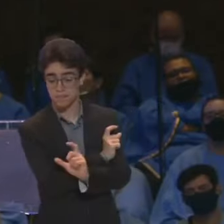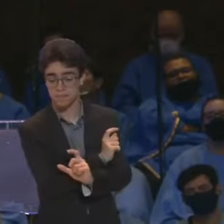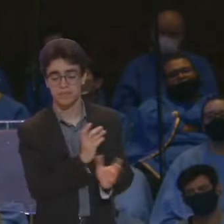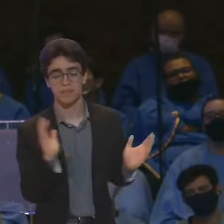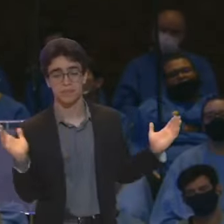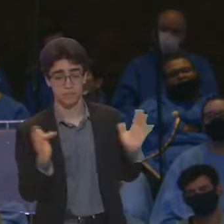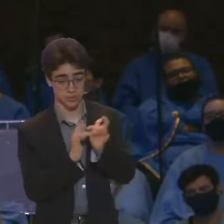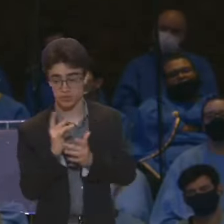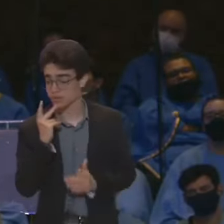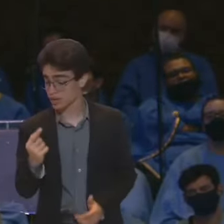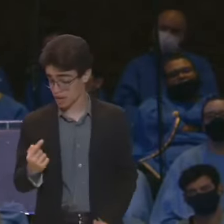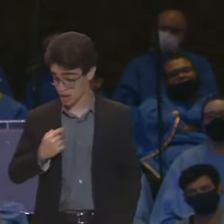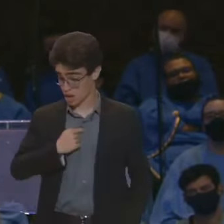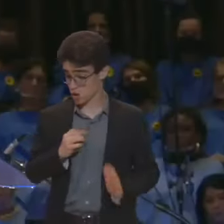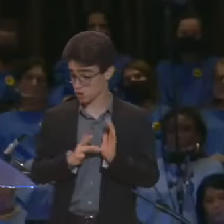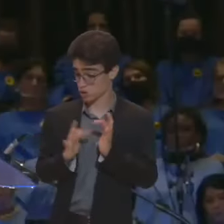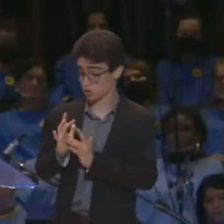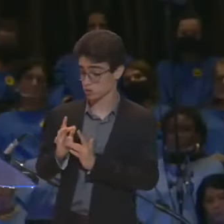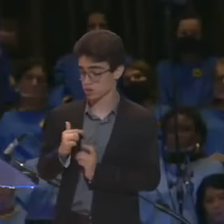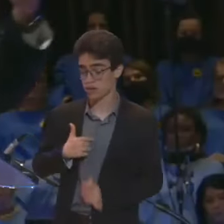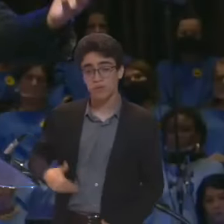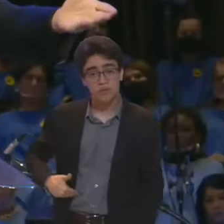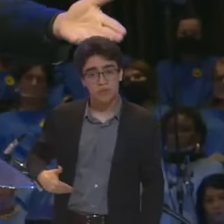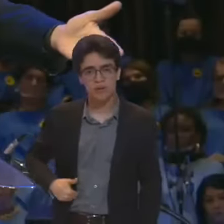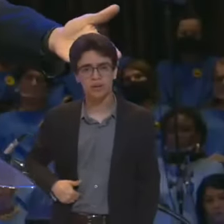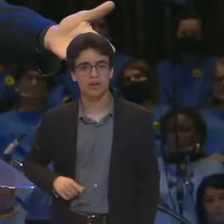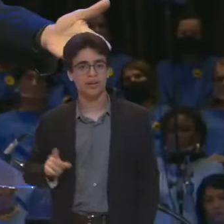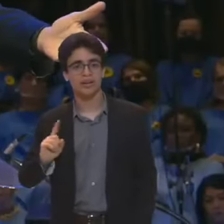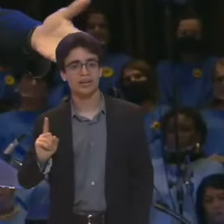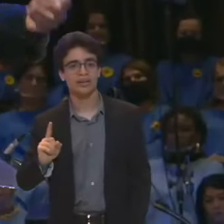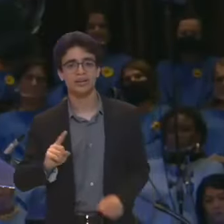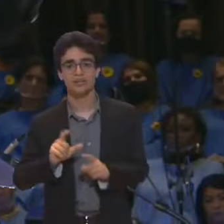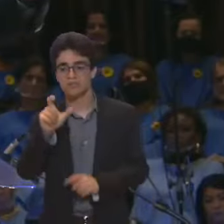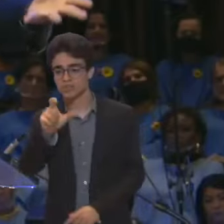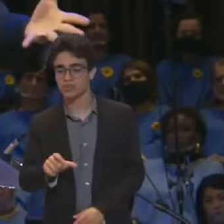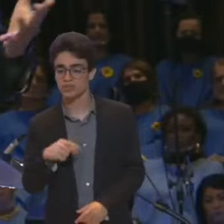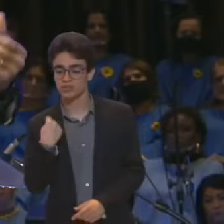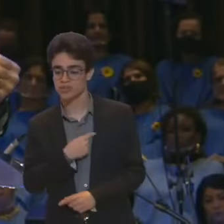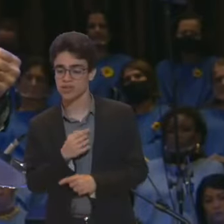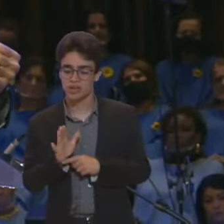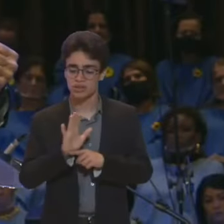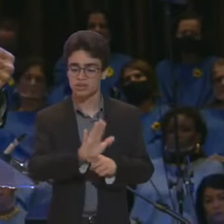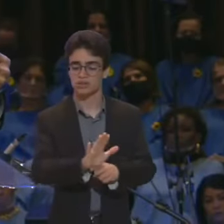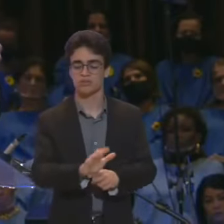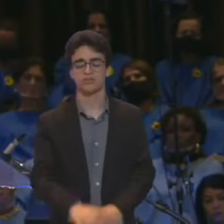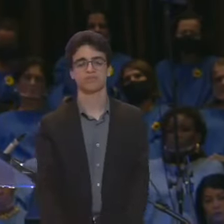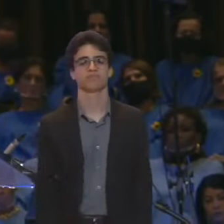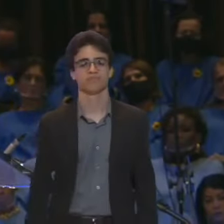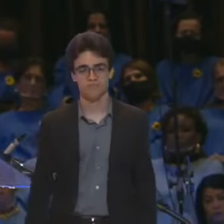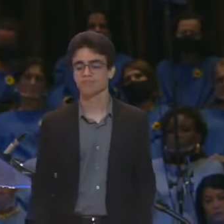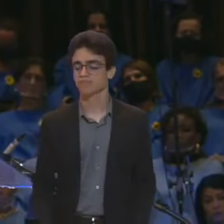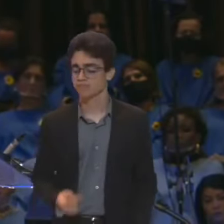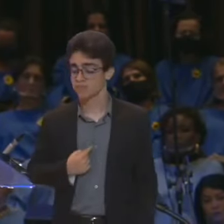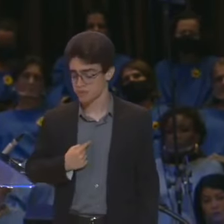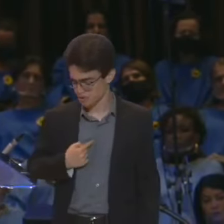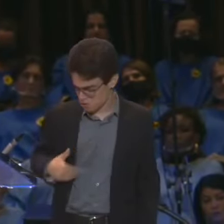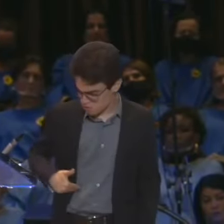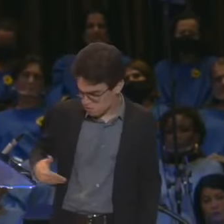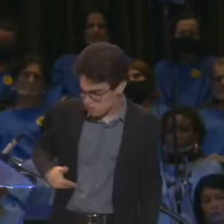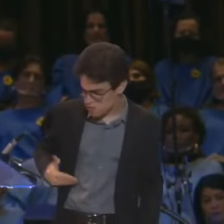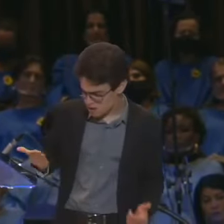tive fome. Quem era o eu? Era Jesus que tinha fome? Não, era quem a gente ajudou e ganhou o direito de abençoar. Eu tive fome,